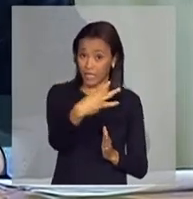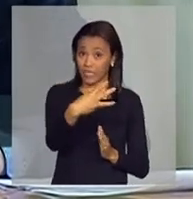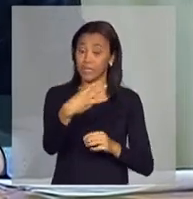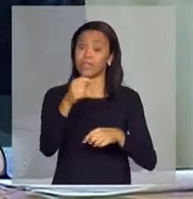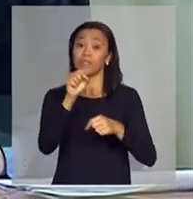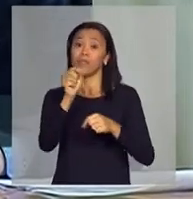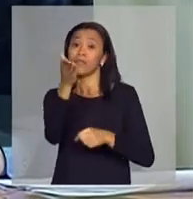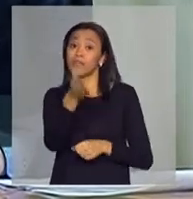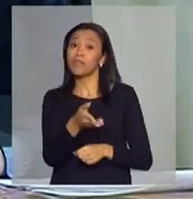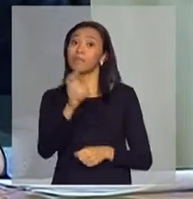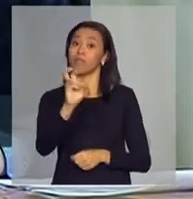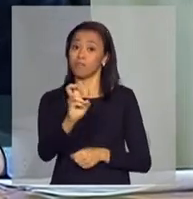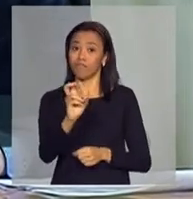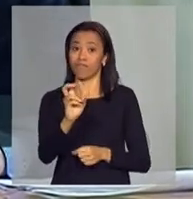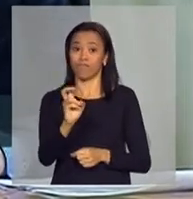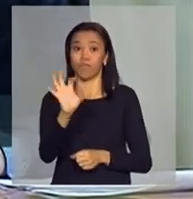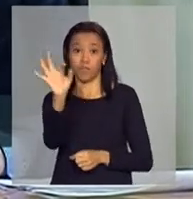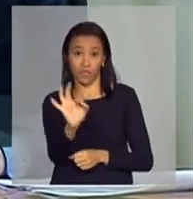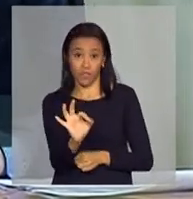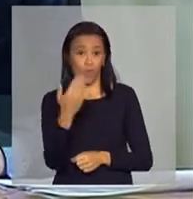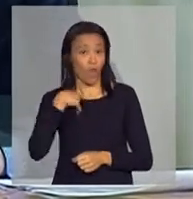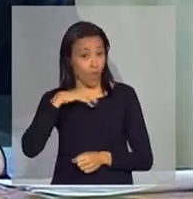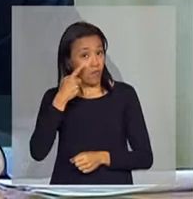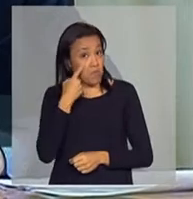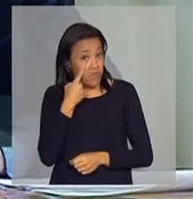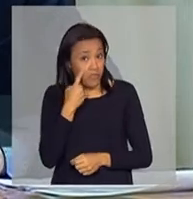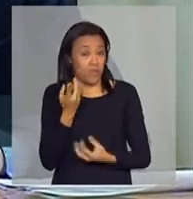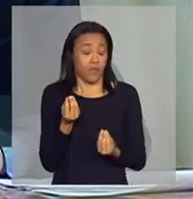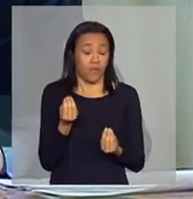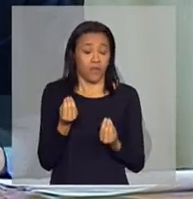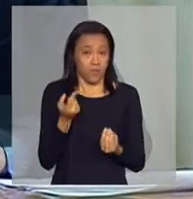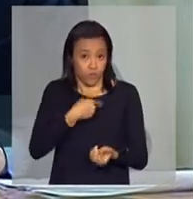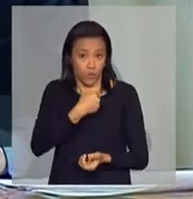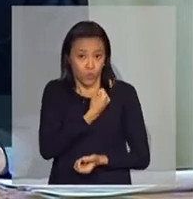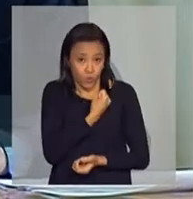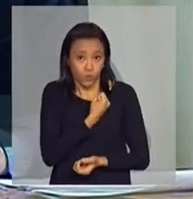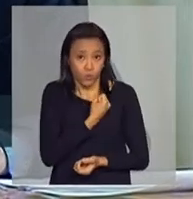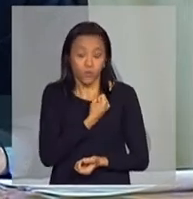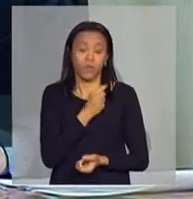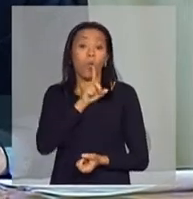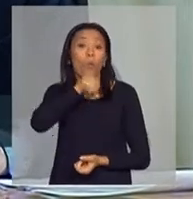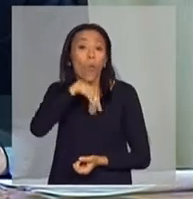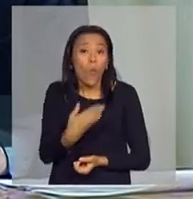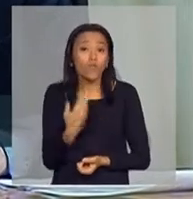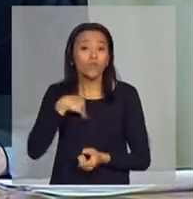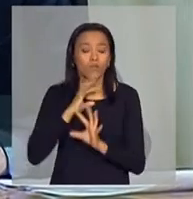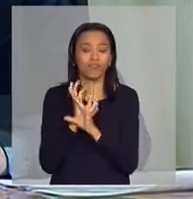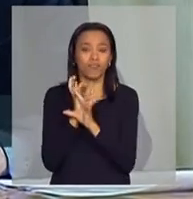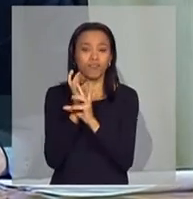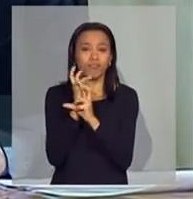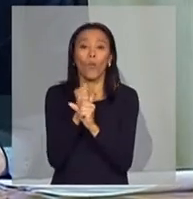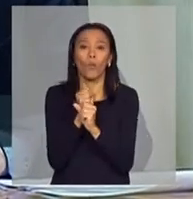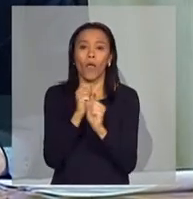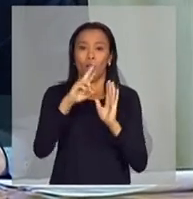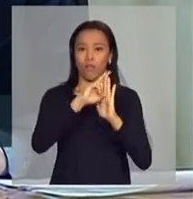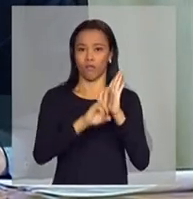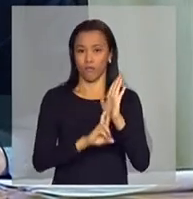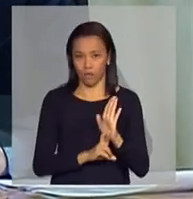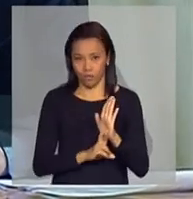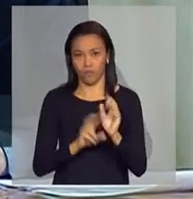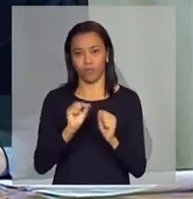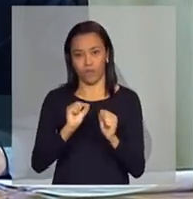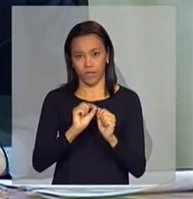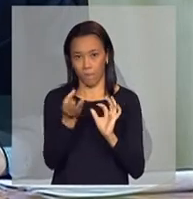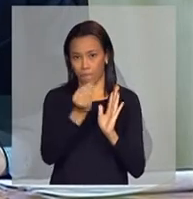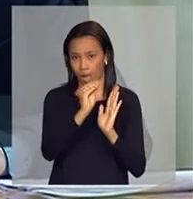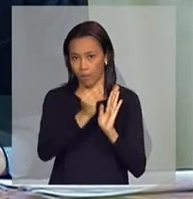então certamente nós vamos rever esse esse número quando fizermos o próximo relatório Agora